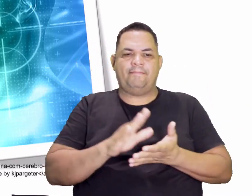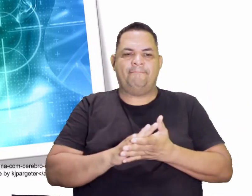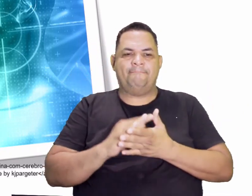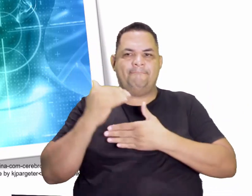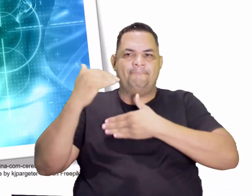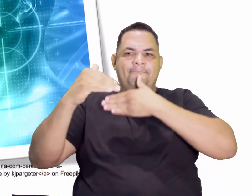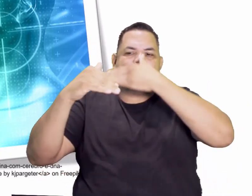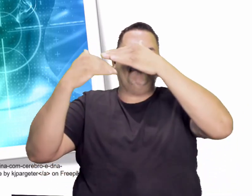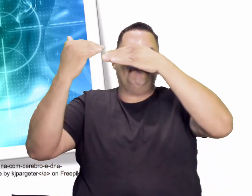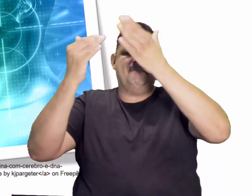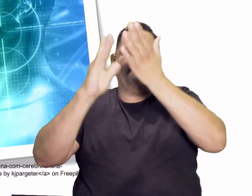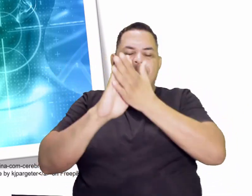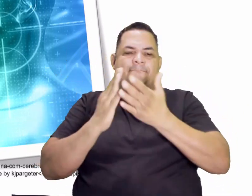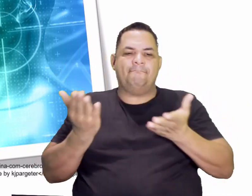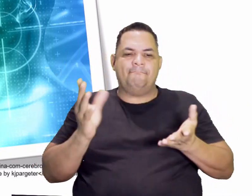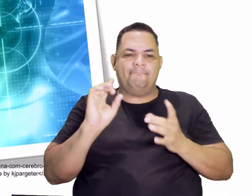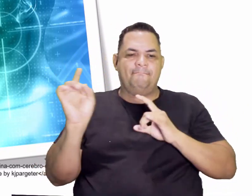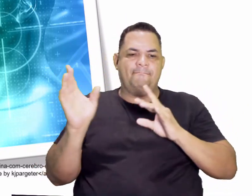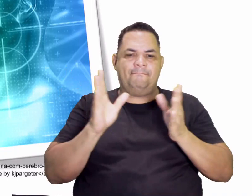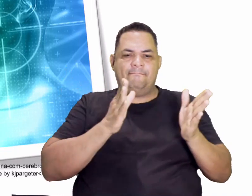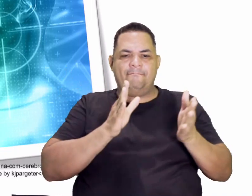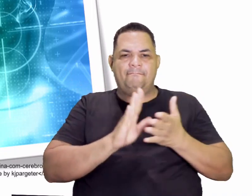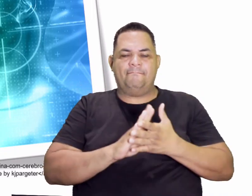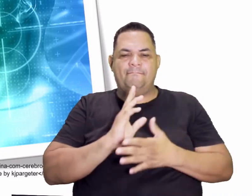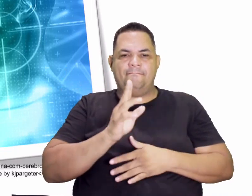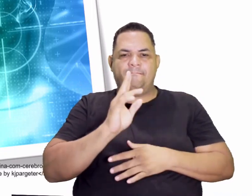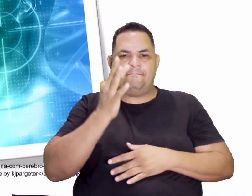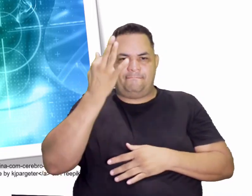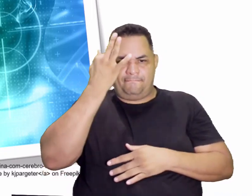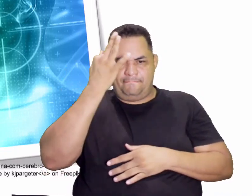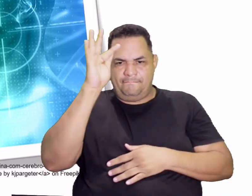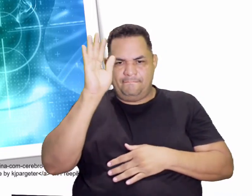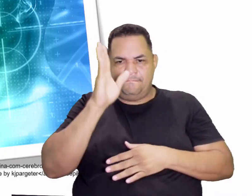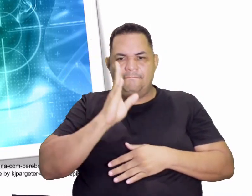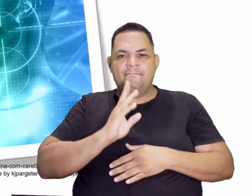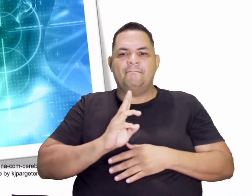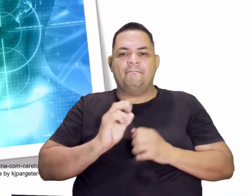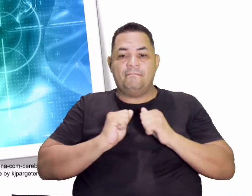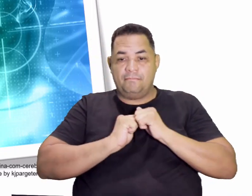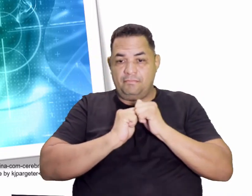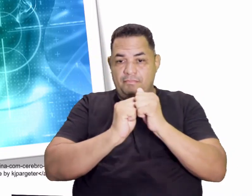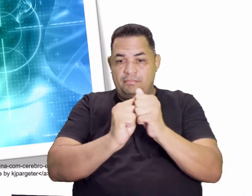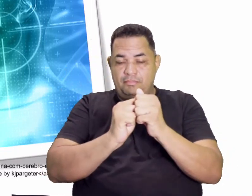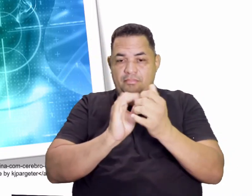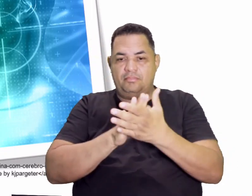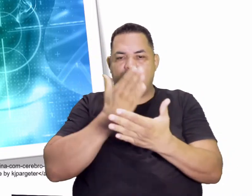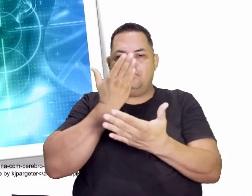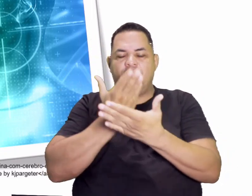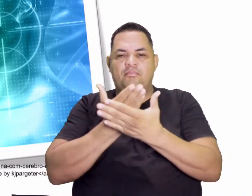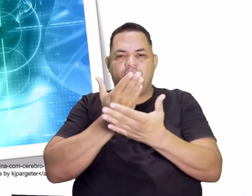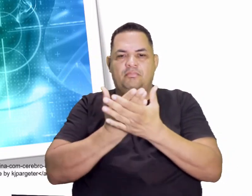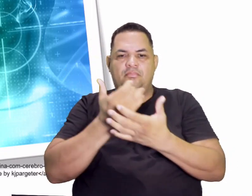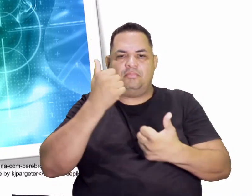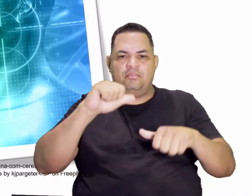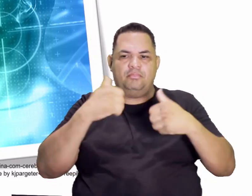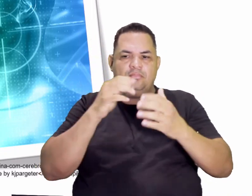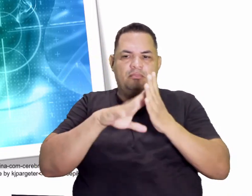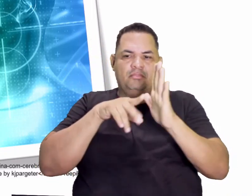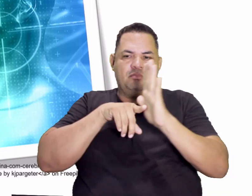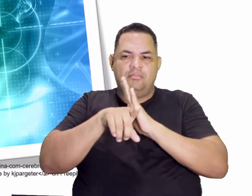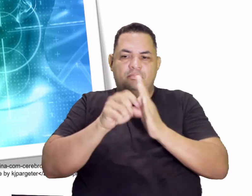ela vem avançando a cada momento. E sempre a filosofia está no meio para estudar, avaliar,